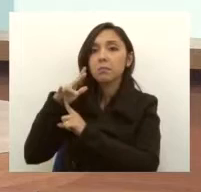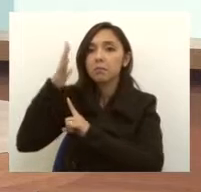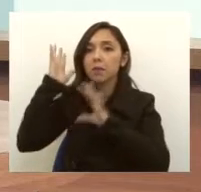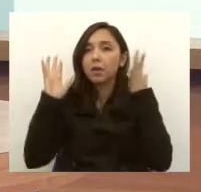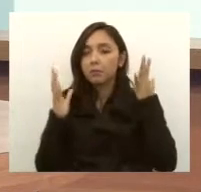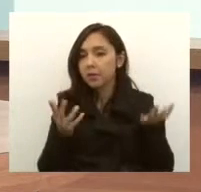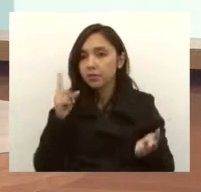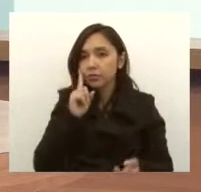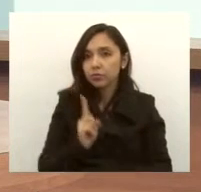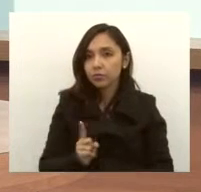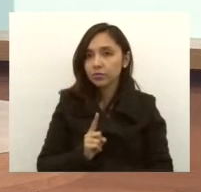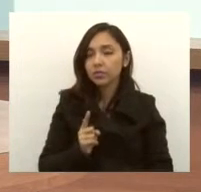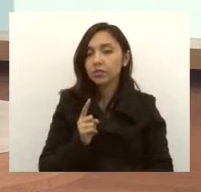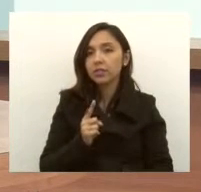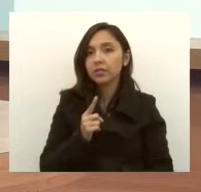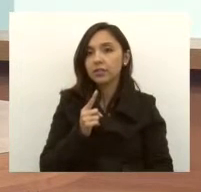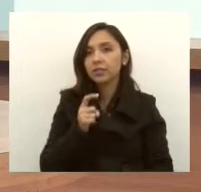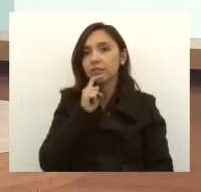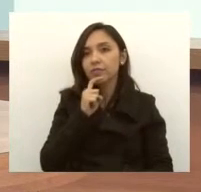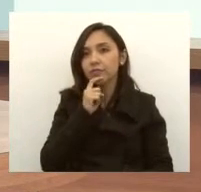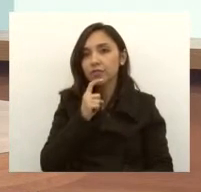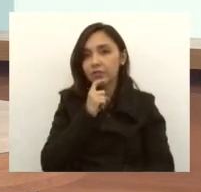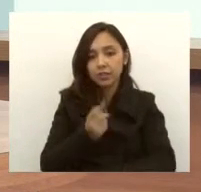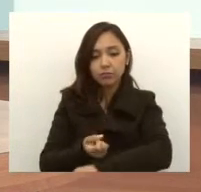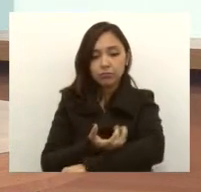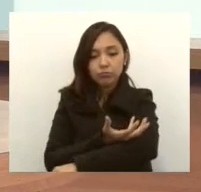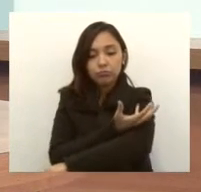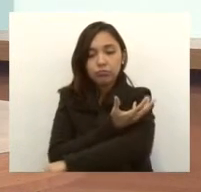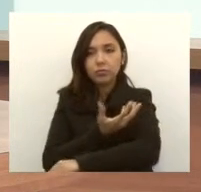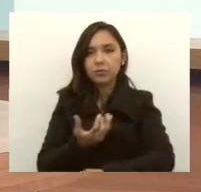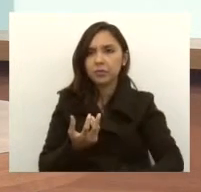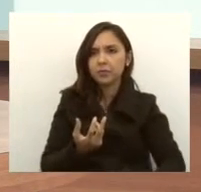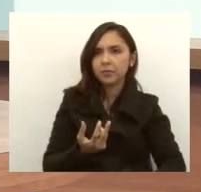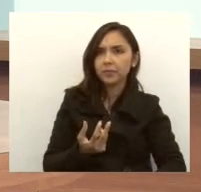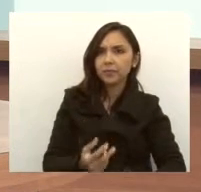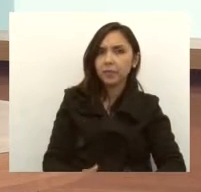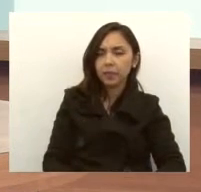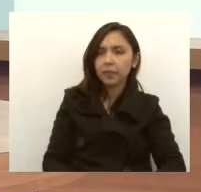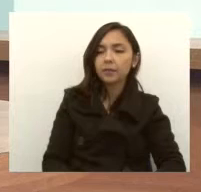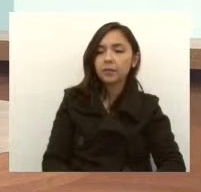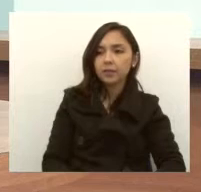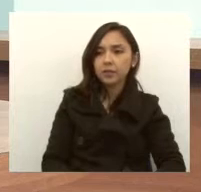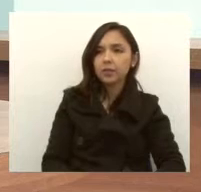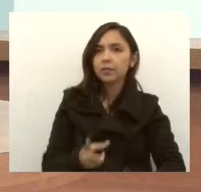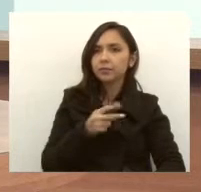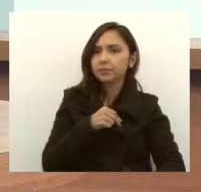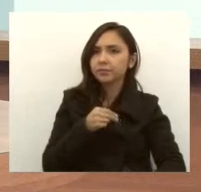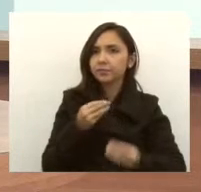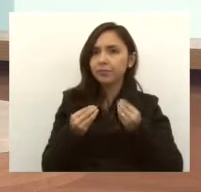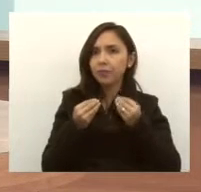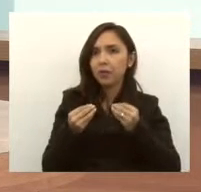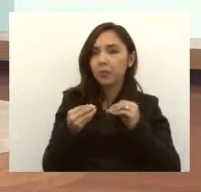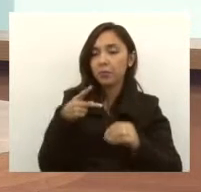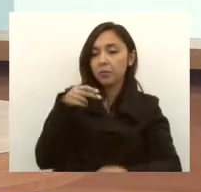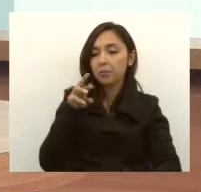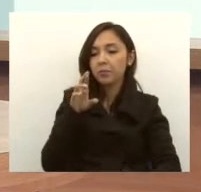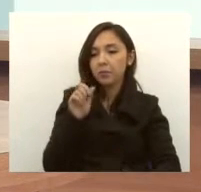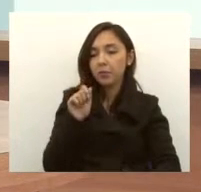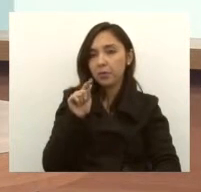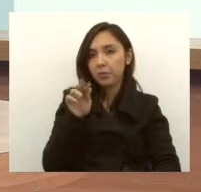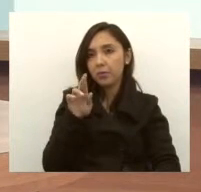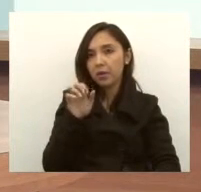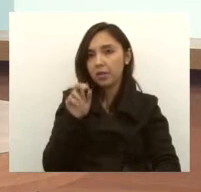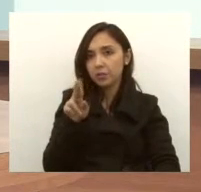O que eu vejo de verde é só um mato na praça que está com 1 metro de altura. É um absurdo, né? A Proguaru, eu via sempre os